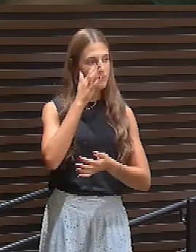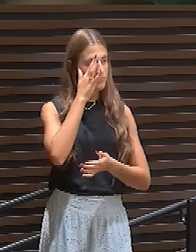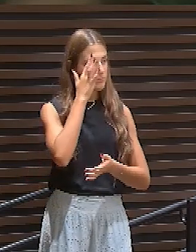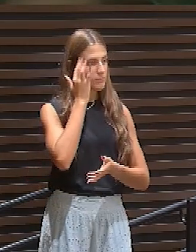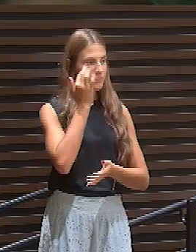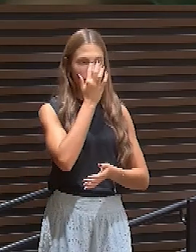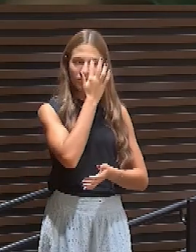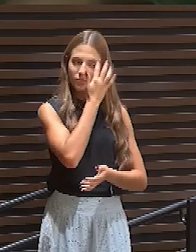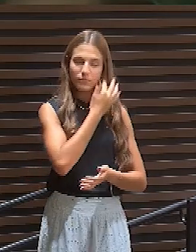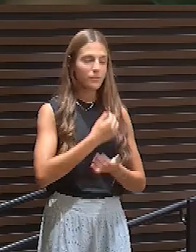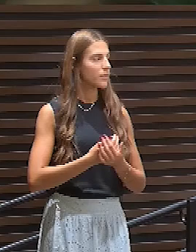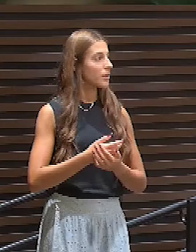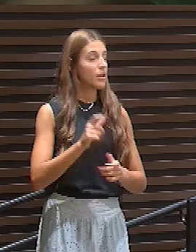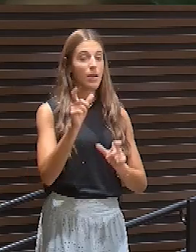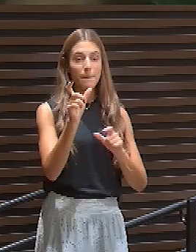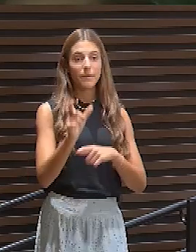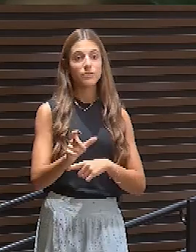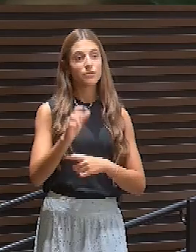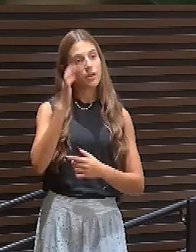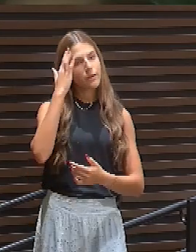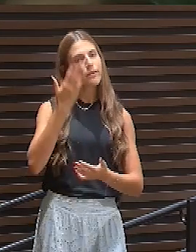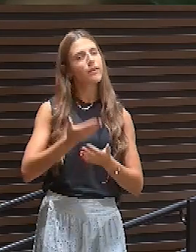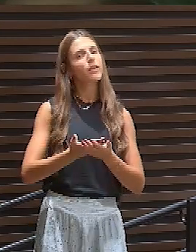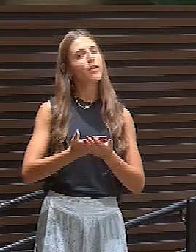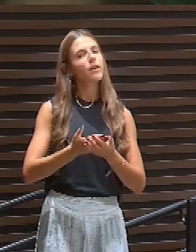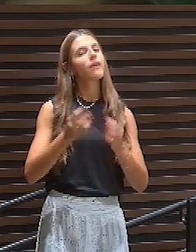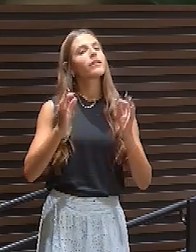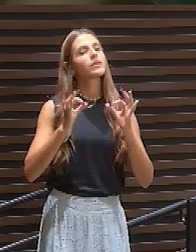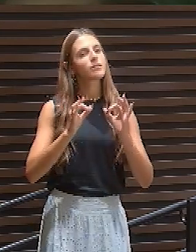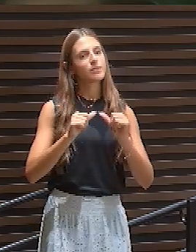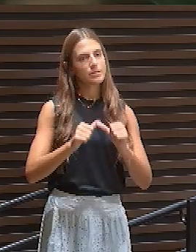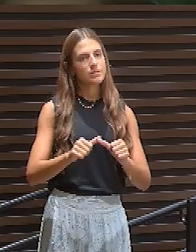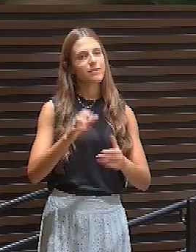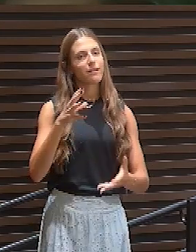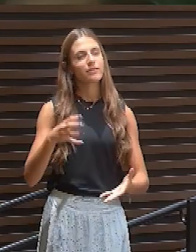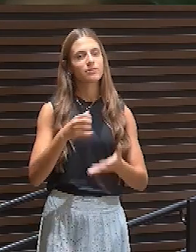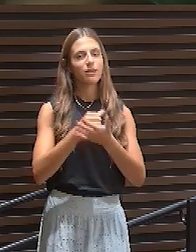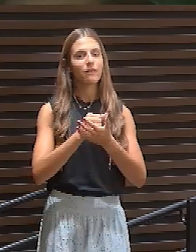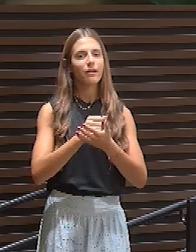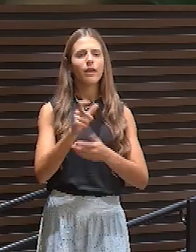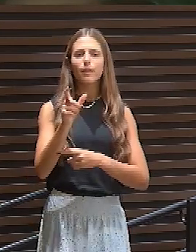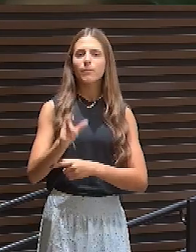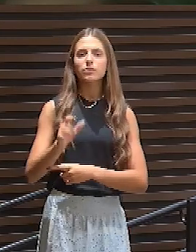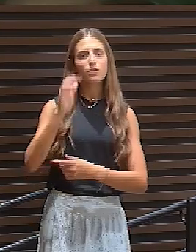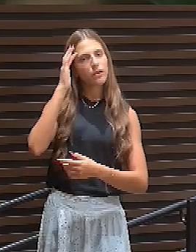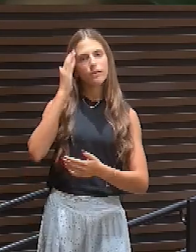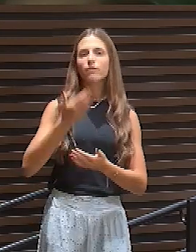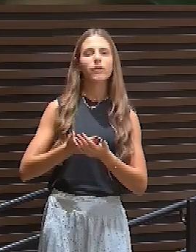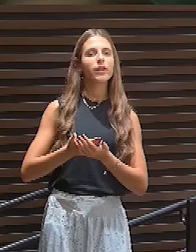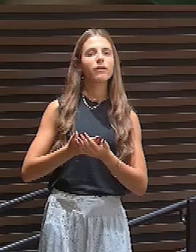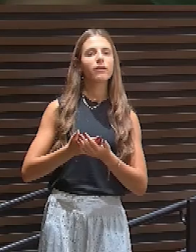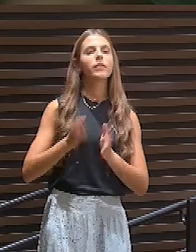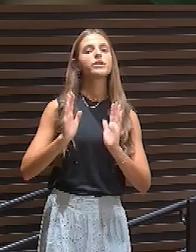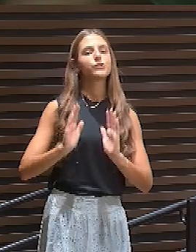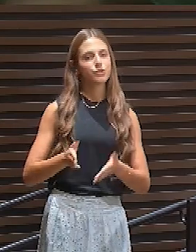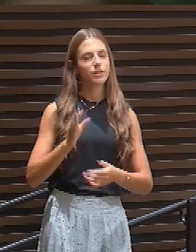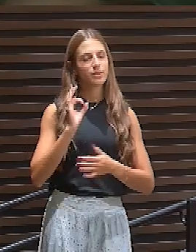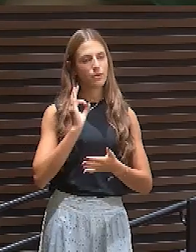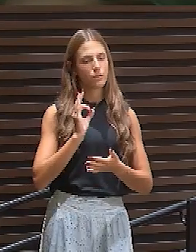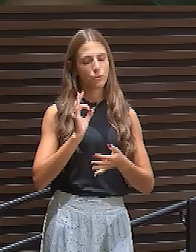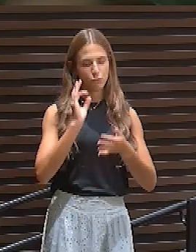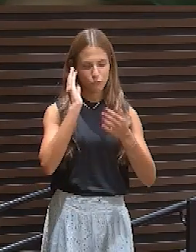Quem crê, está salvo. E quem não crê, já está condenado.